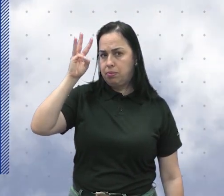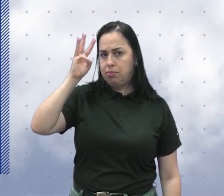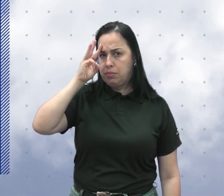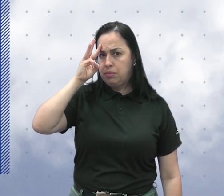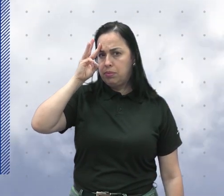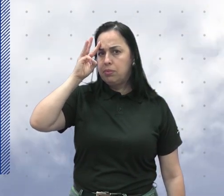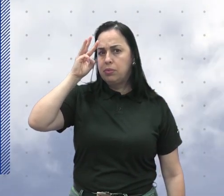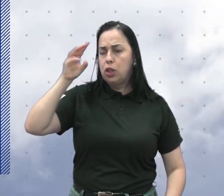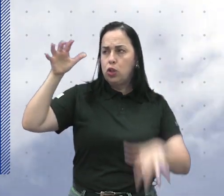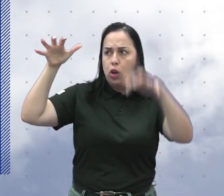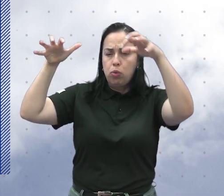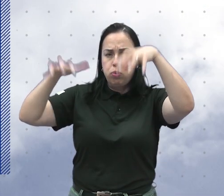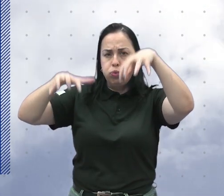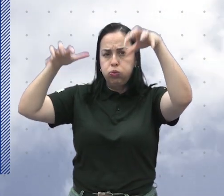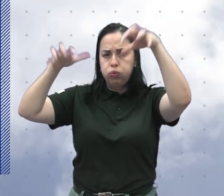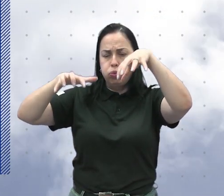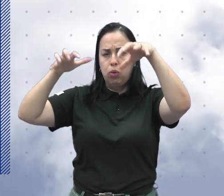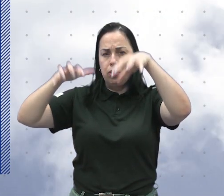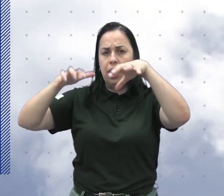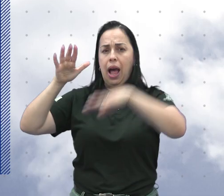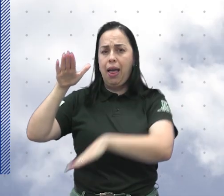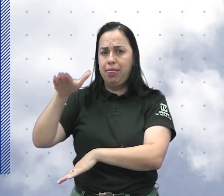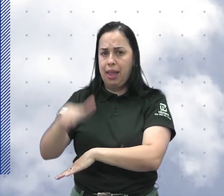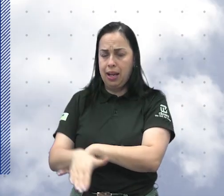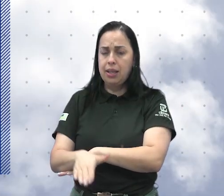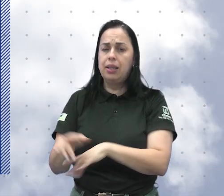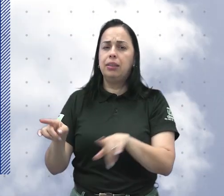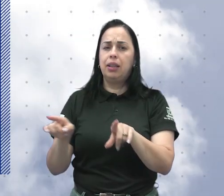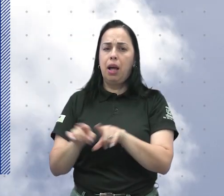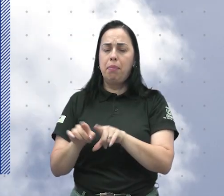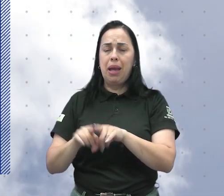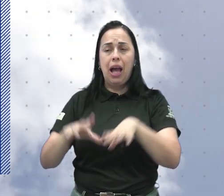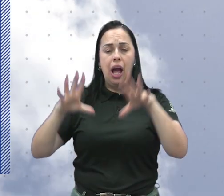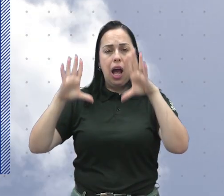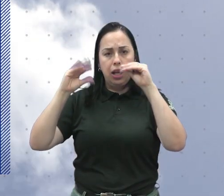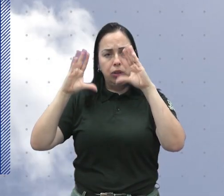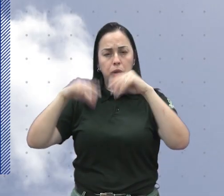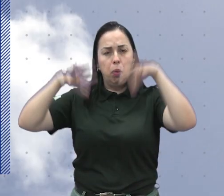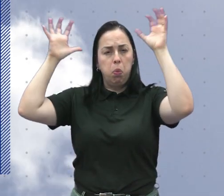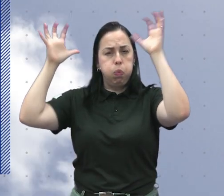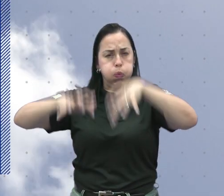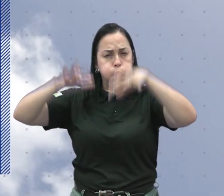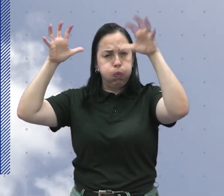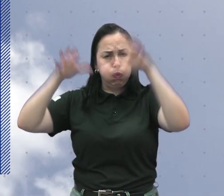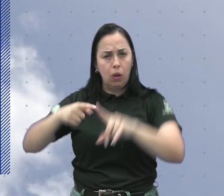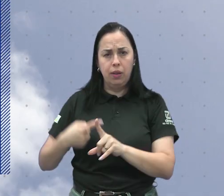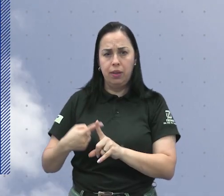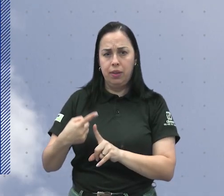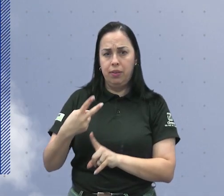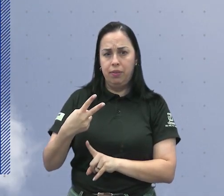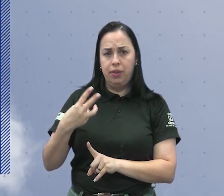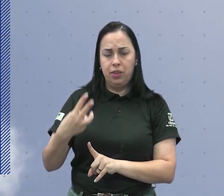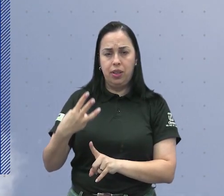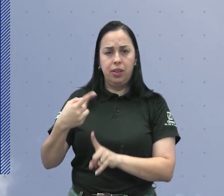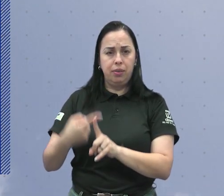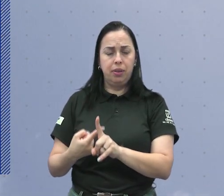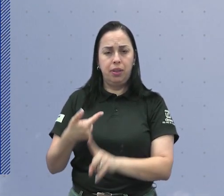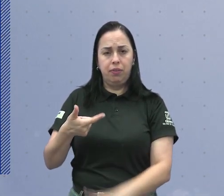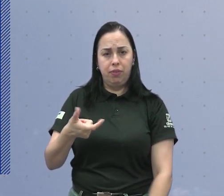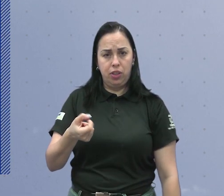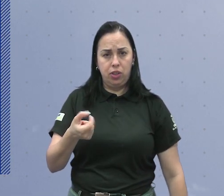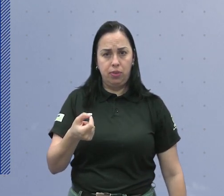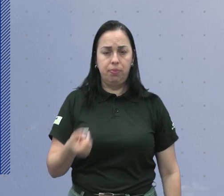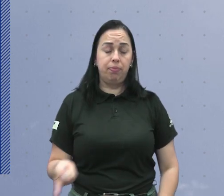Esta terça-feira será marcada por pancadas de chuva no período da tarde e temporal à noite. A temperatura máxima é de